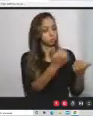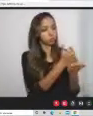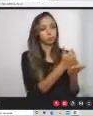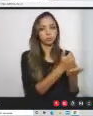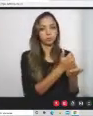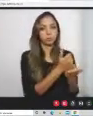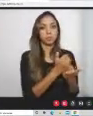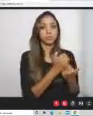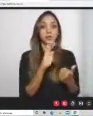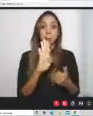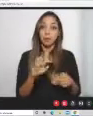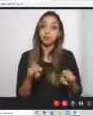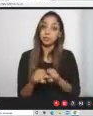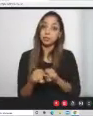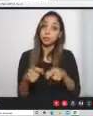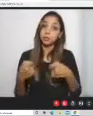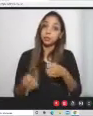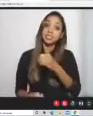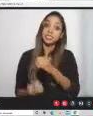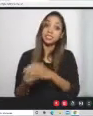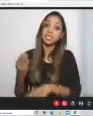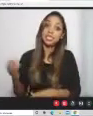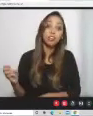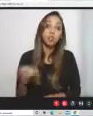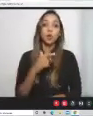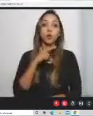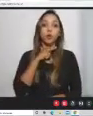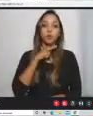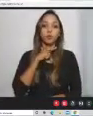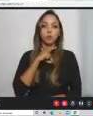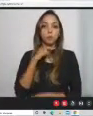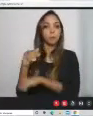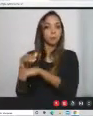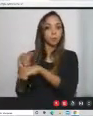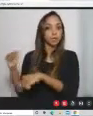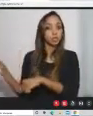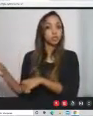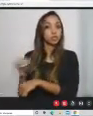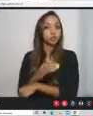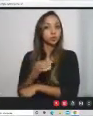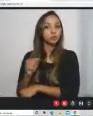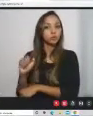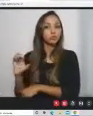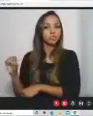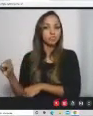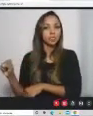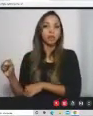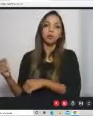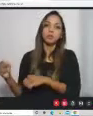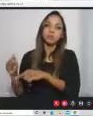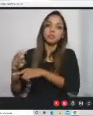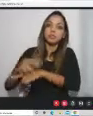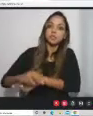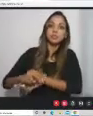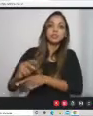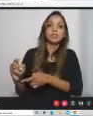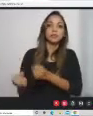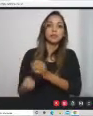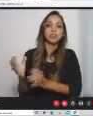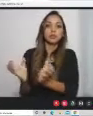convocar novos agentes para compor novas equipes. E isso só vai poder acontecer quando os efeitos da Lei Federal